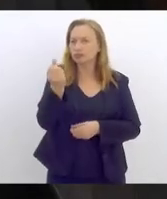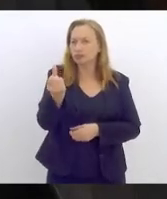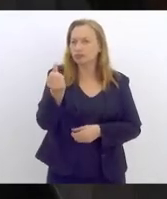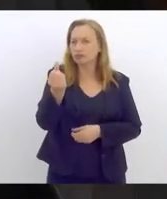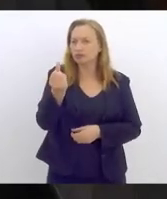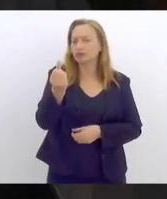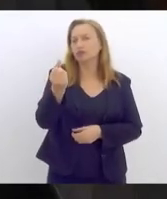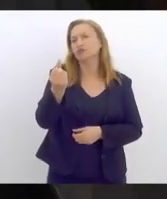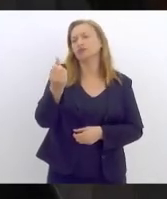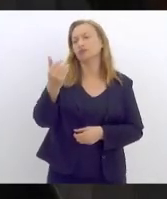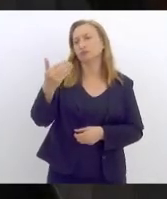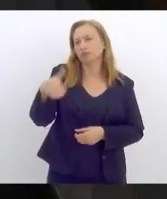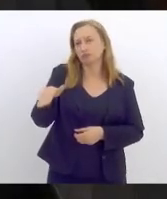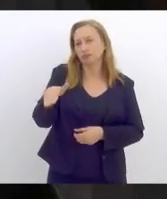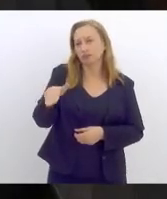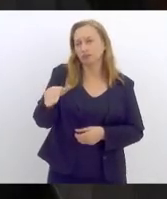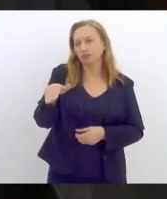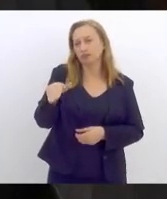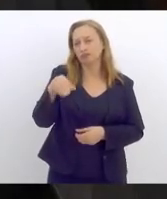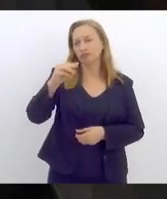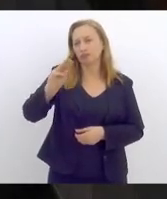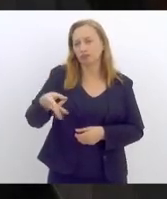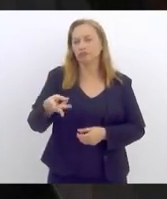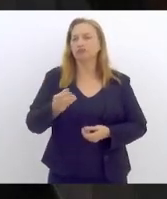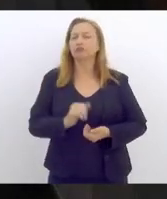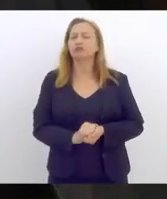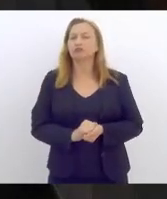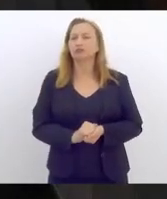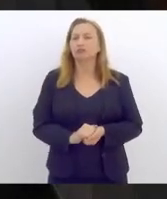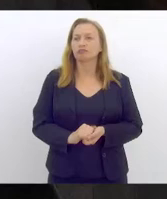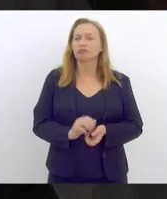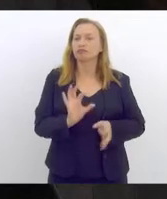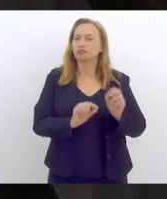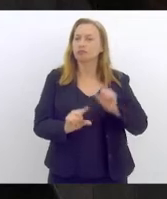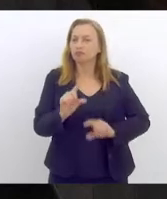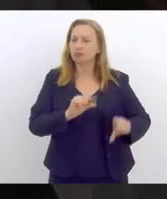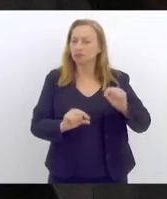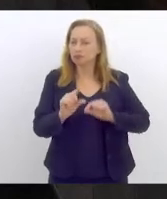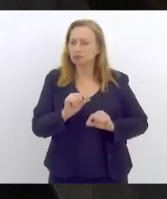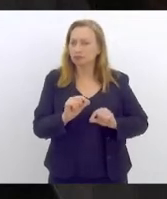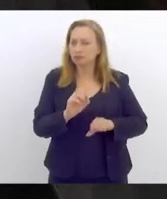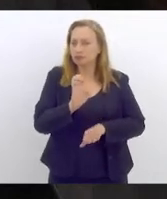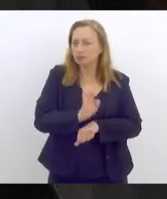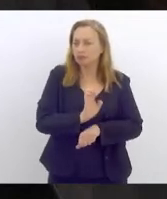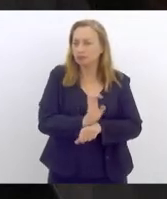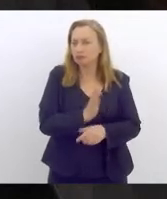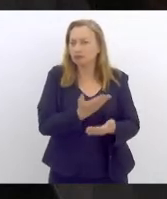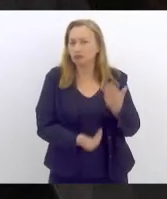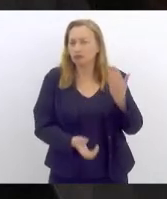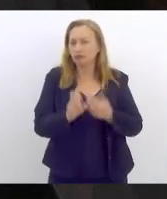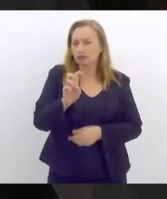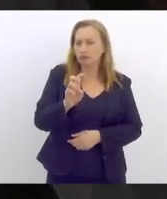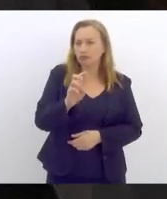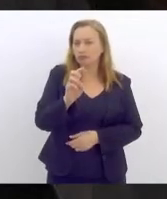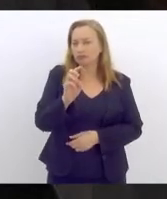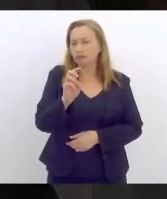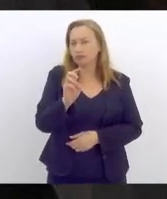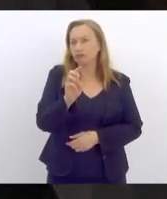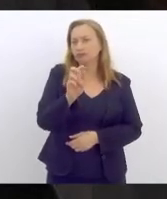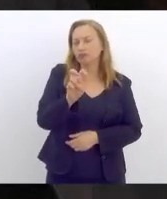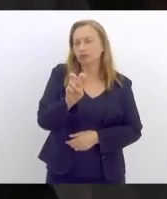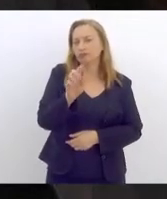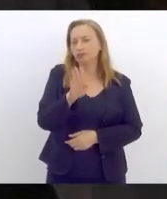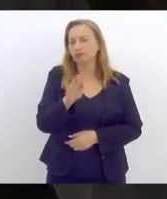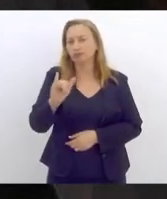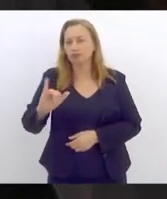bilhões e meia aproximadamente tô dizendo que esta é uma decisão que o Estado está perdendo 5 bilhões e